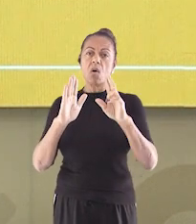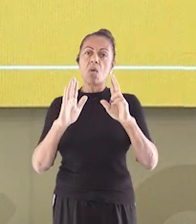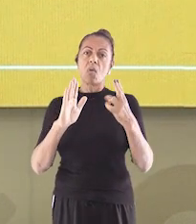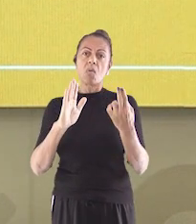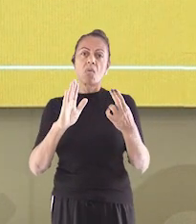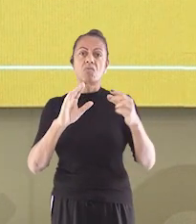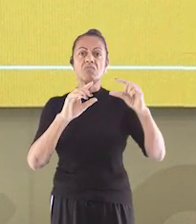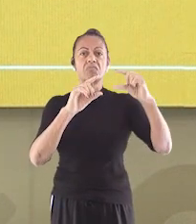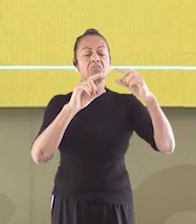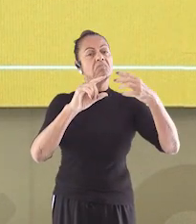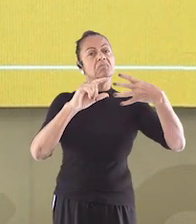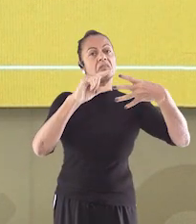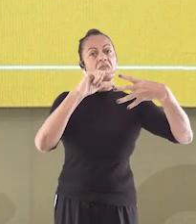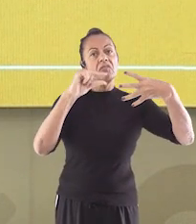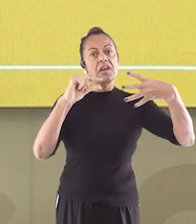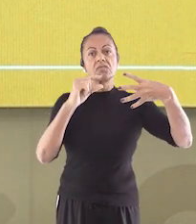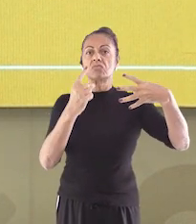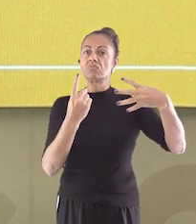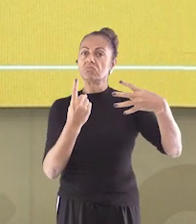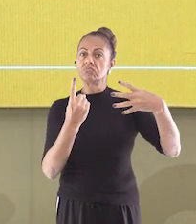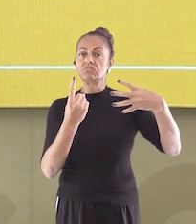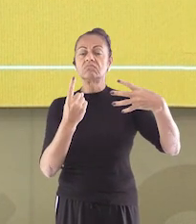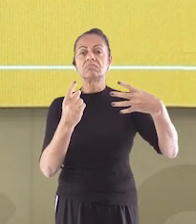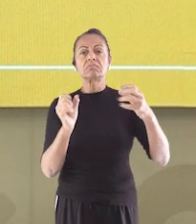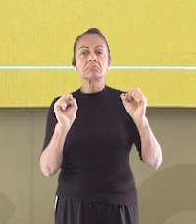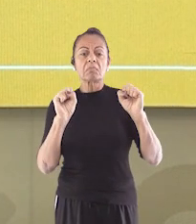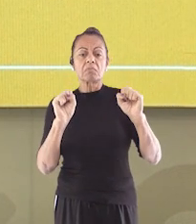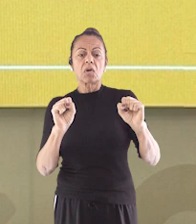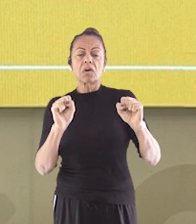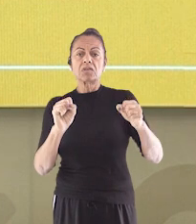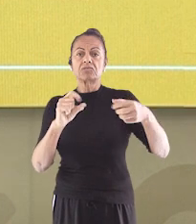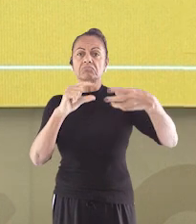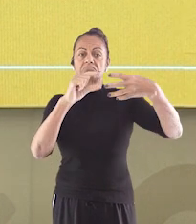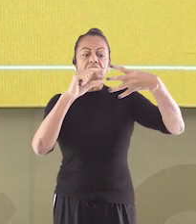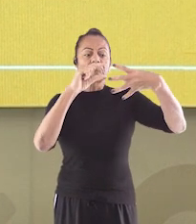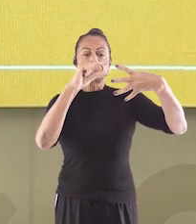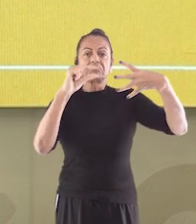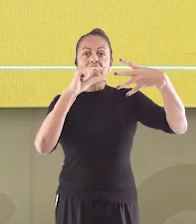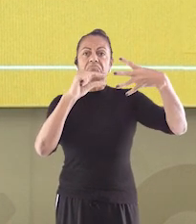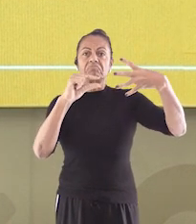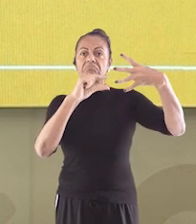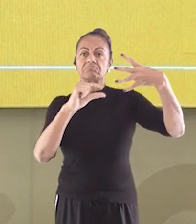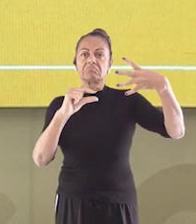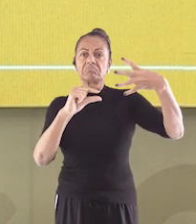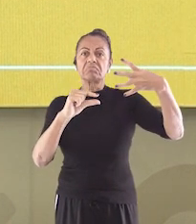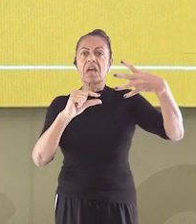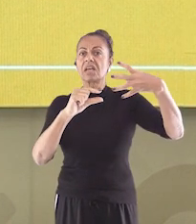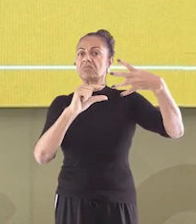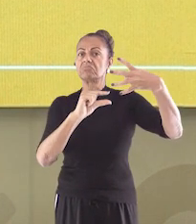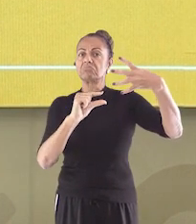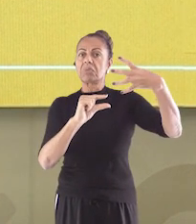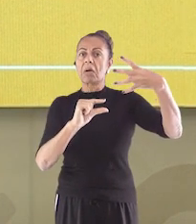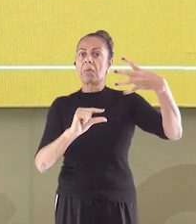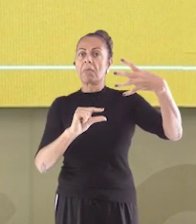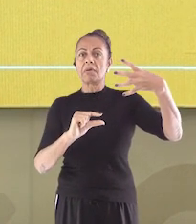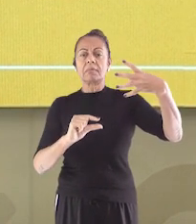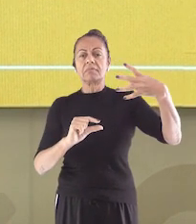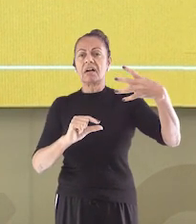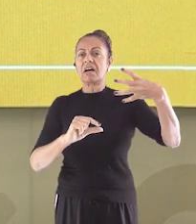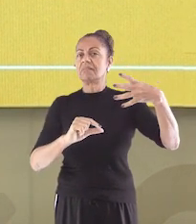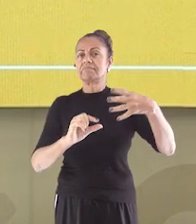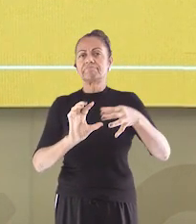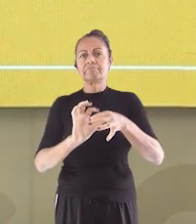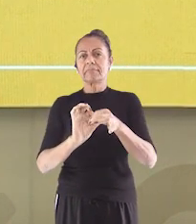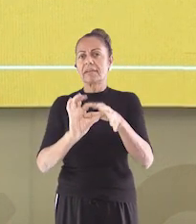A quantidade de versos podem variar. Podemos ter uma estrofe com apenas um verso, 3 versos, 10 versos